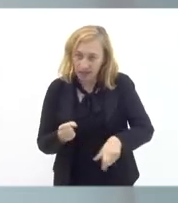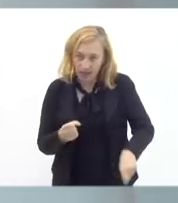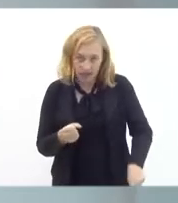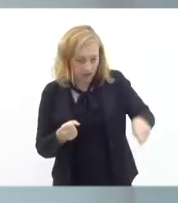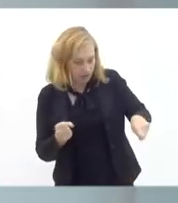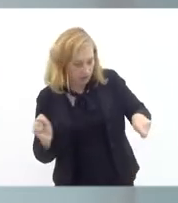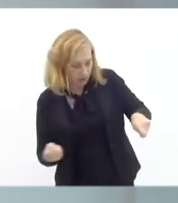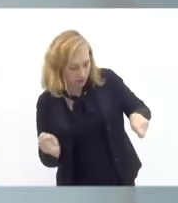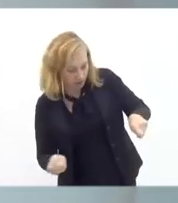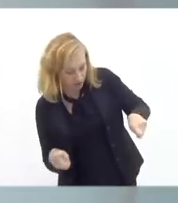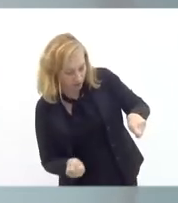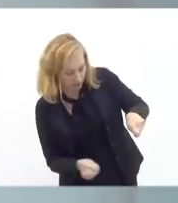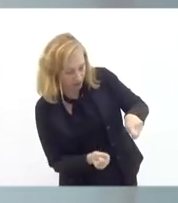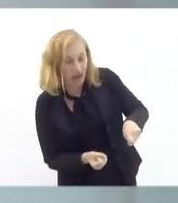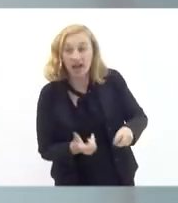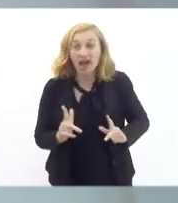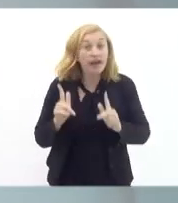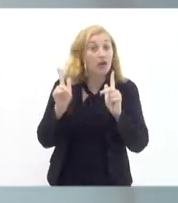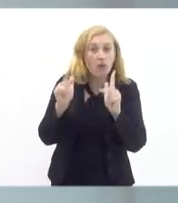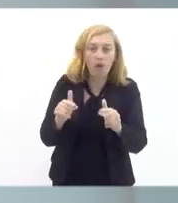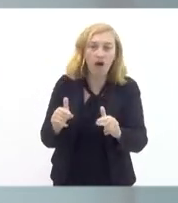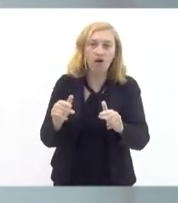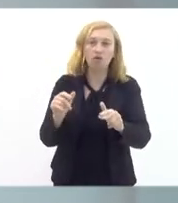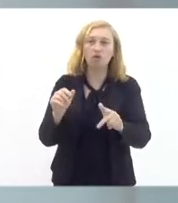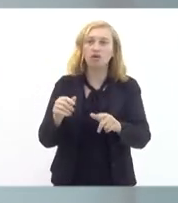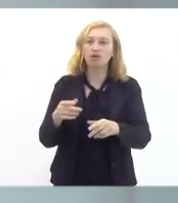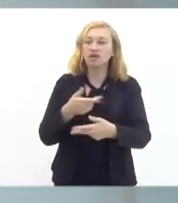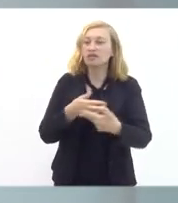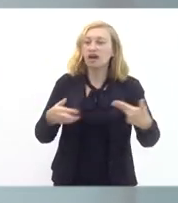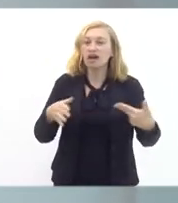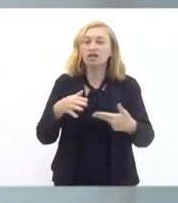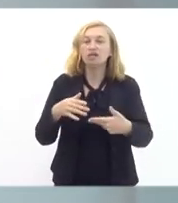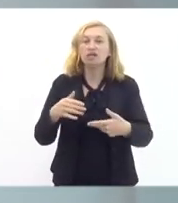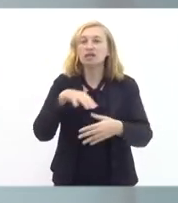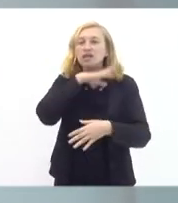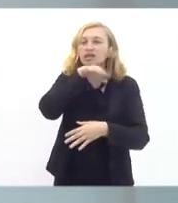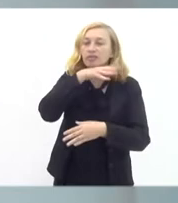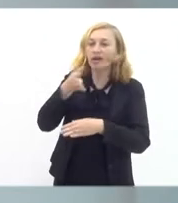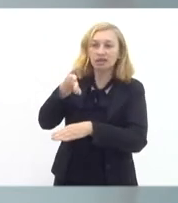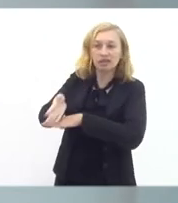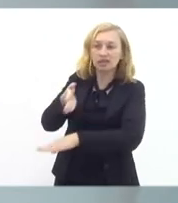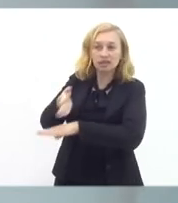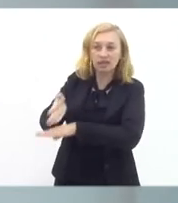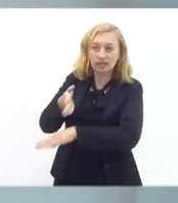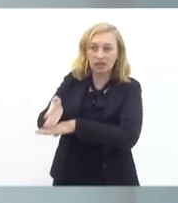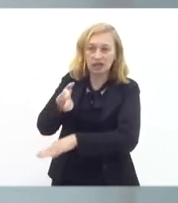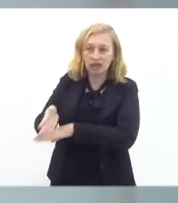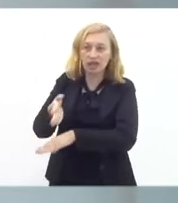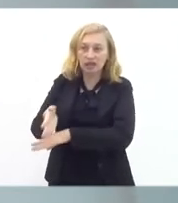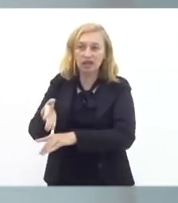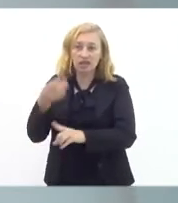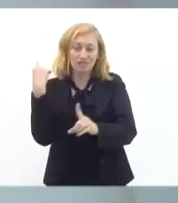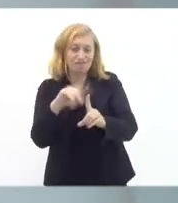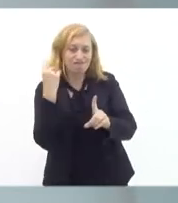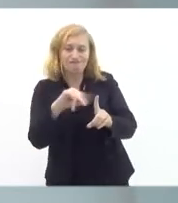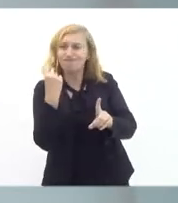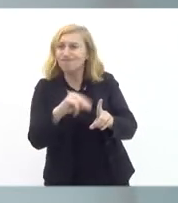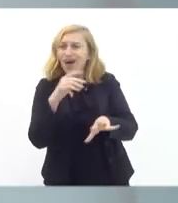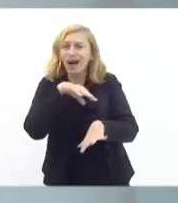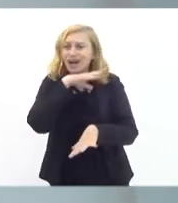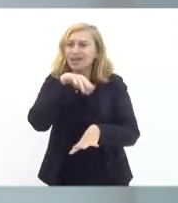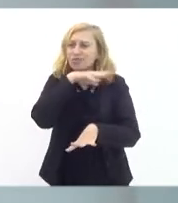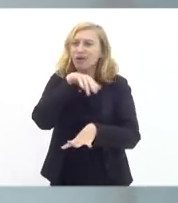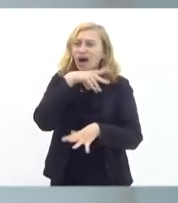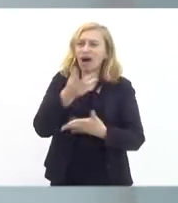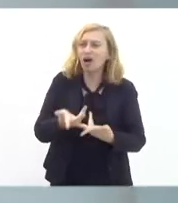que é jogado para a SUIPA. O que entra de animais ali abandonados, vítimas de maus-tratos, e maus-tratos terríveis, como,